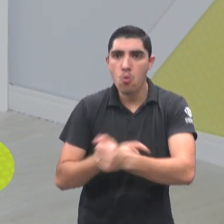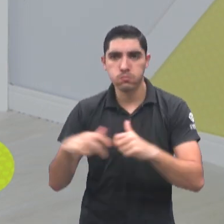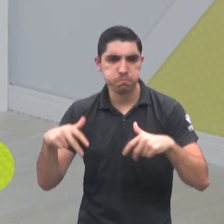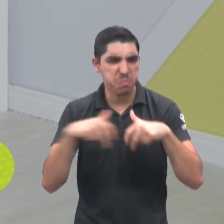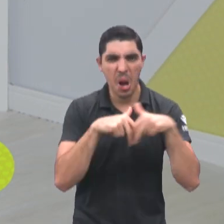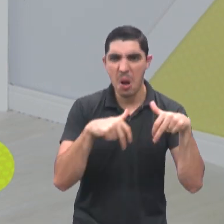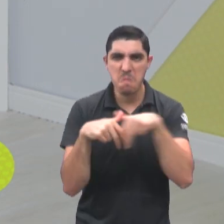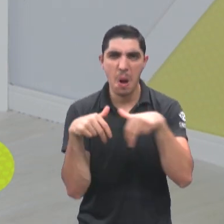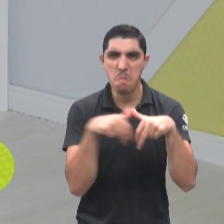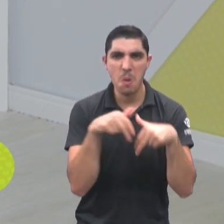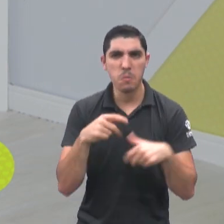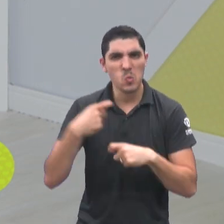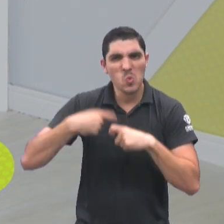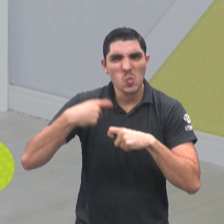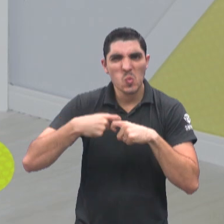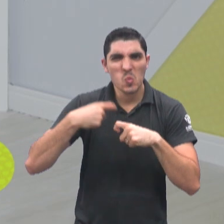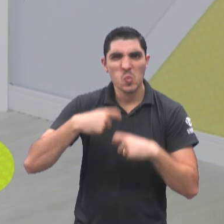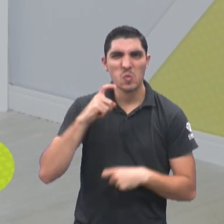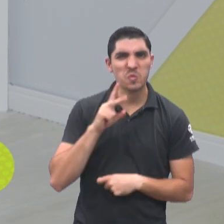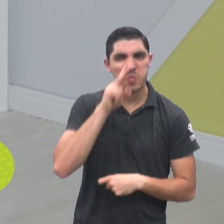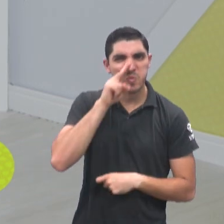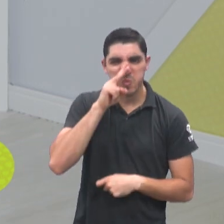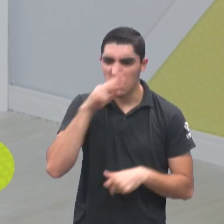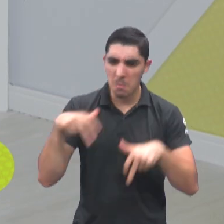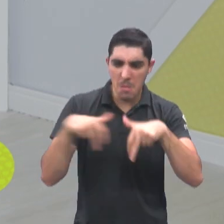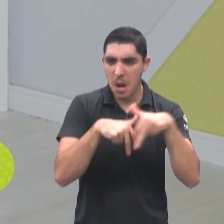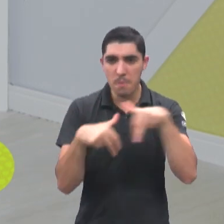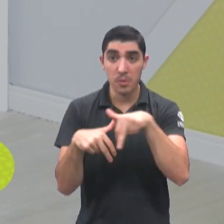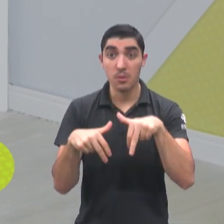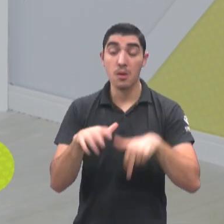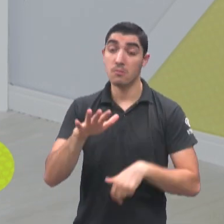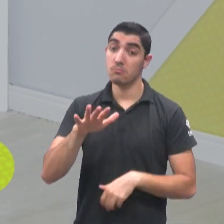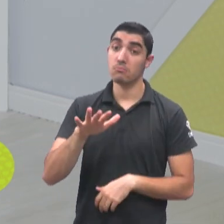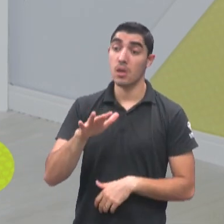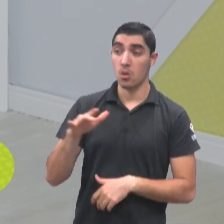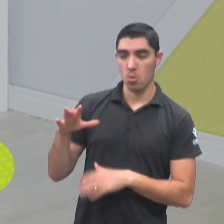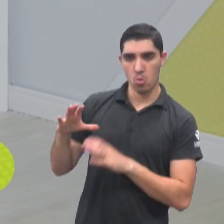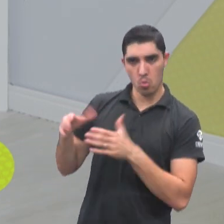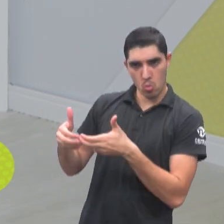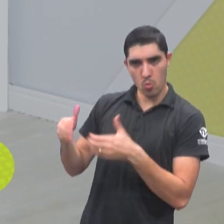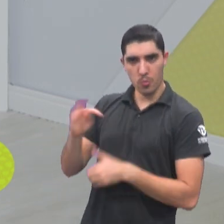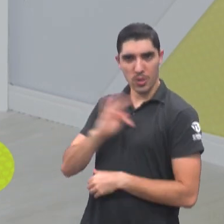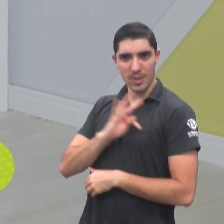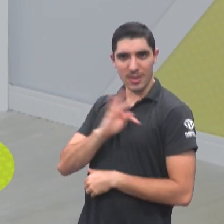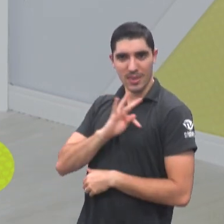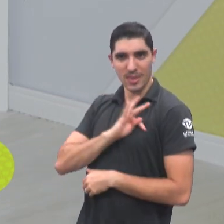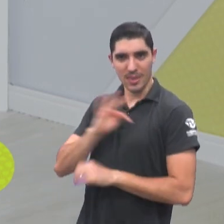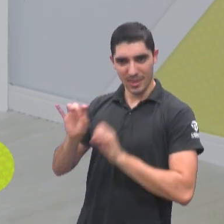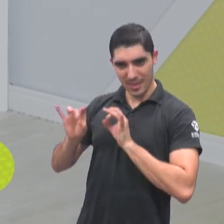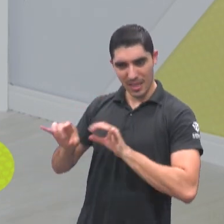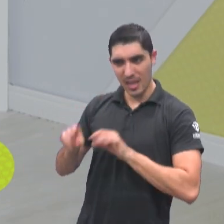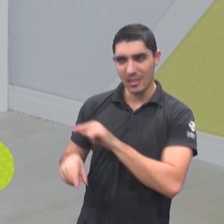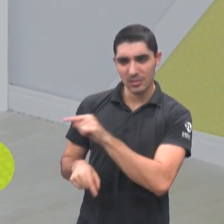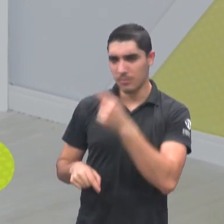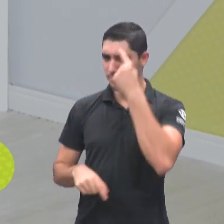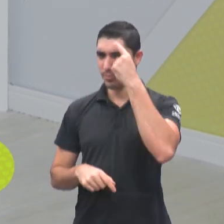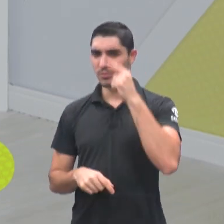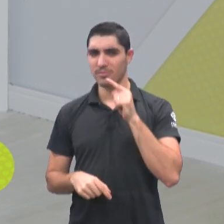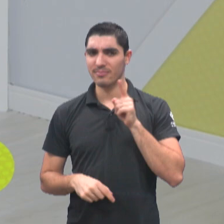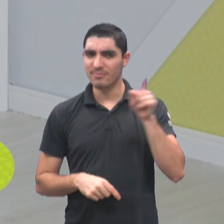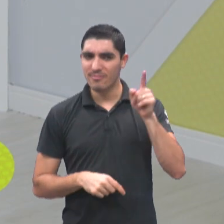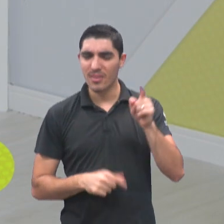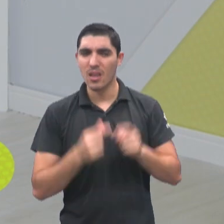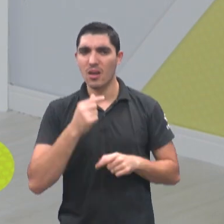aí equivocados. Já tinha na cabeça da comissão técnica do próprio Joseense um gol mal anulado, que a gente viu que não